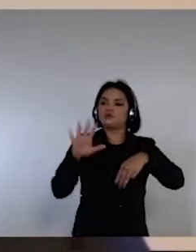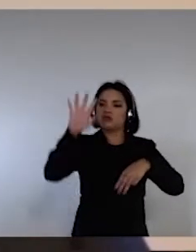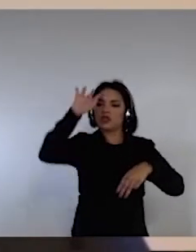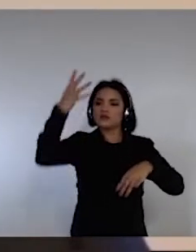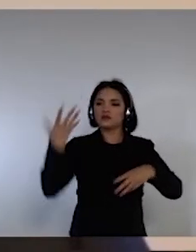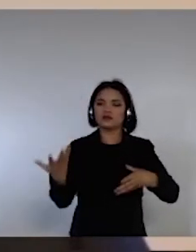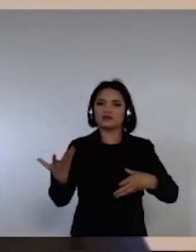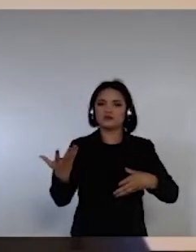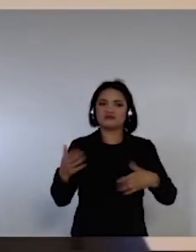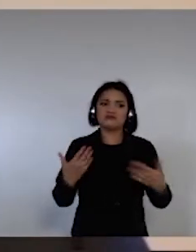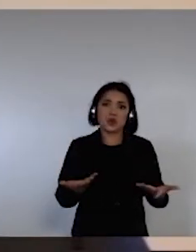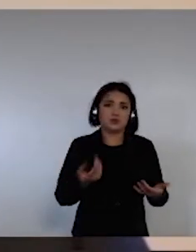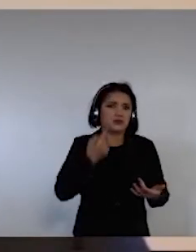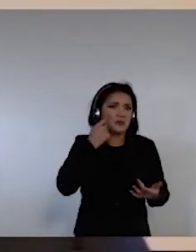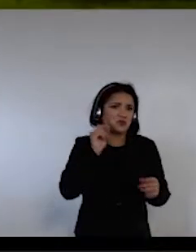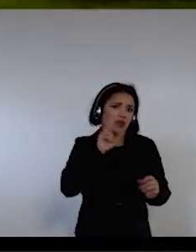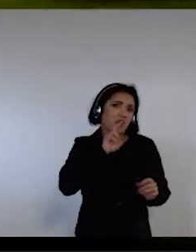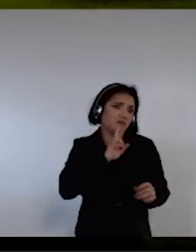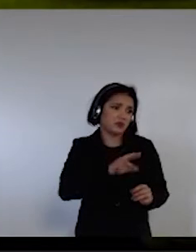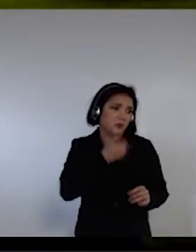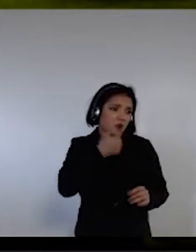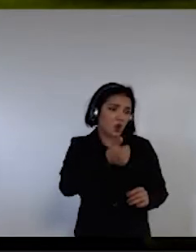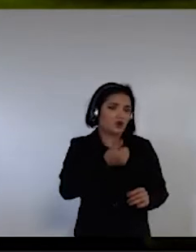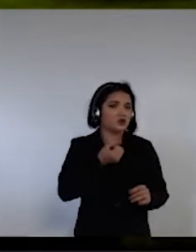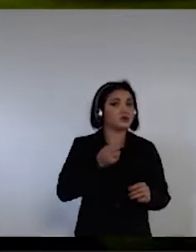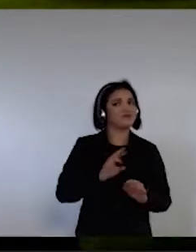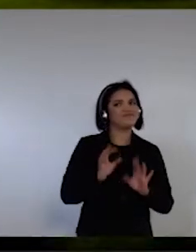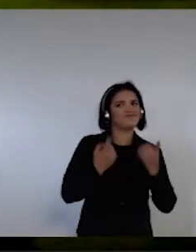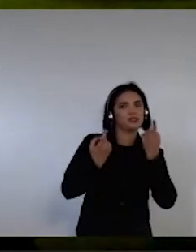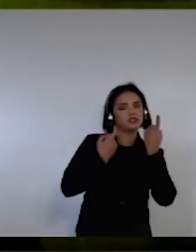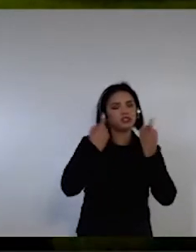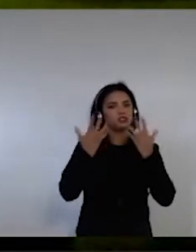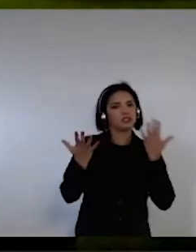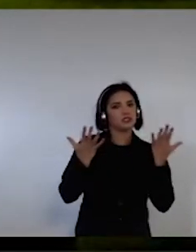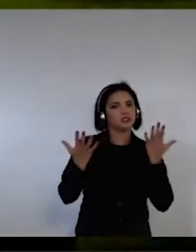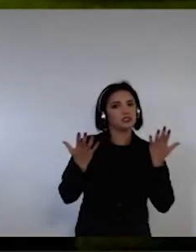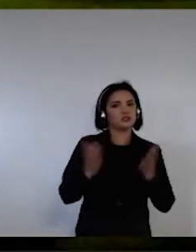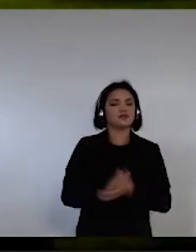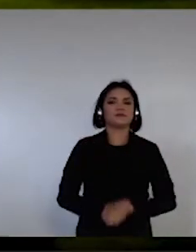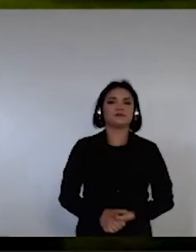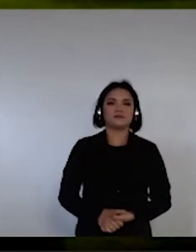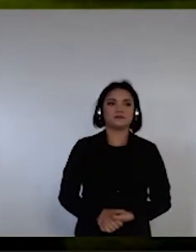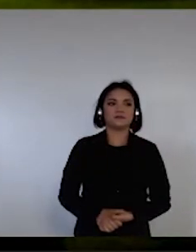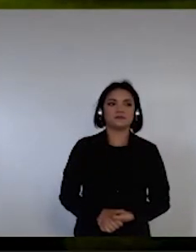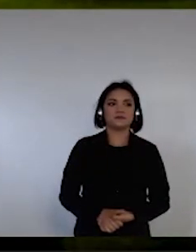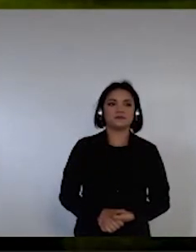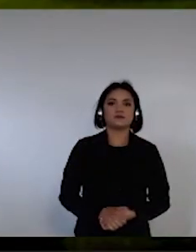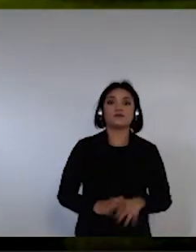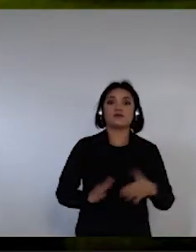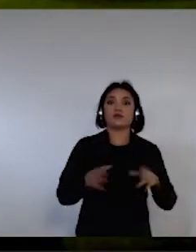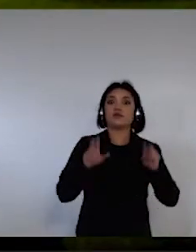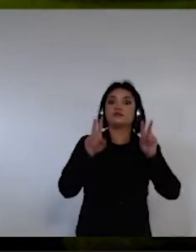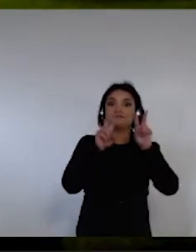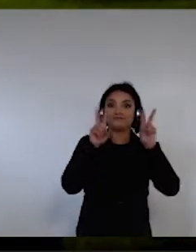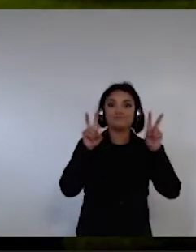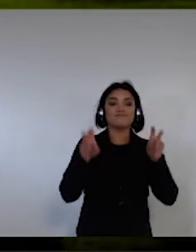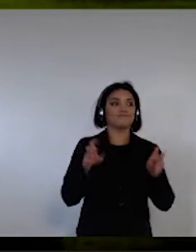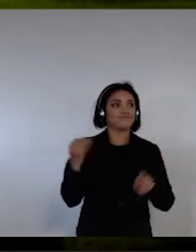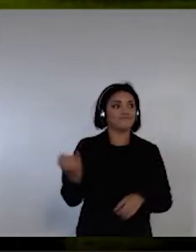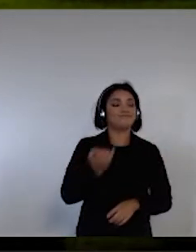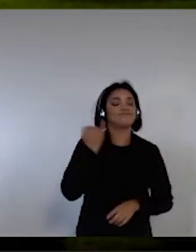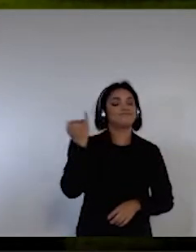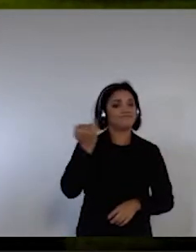e o julgamento por videoconferência, apenas duas palavras. Eu acho que tudo tem que se passar